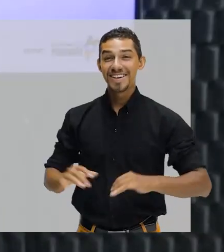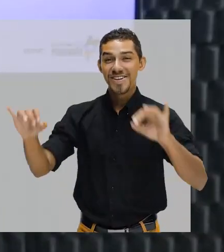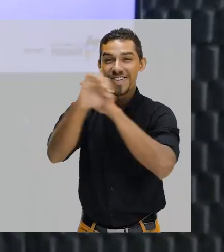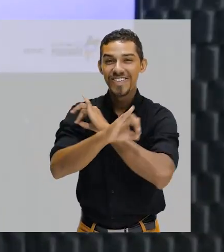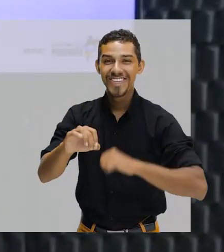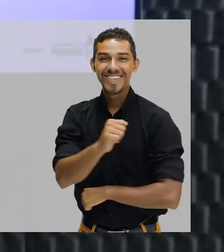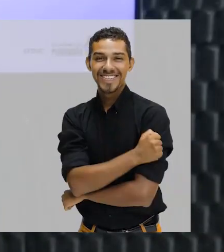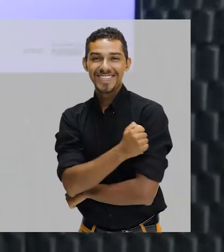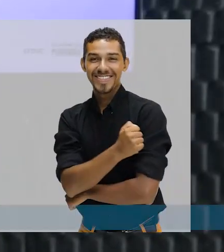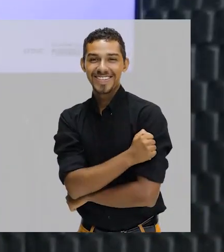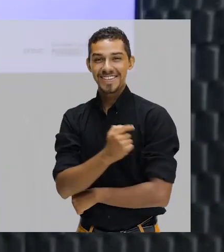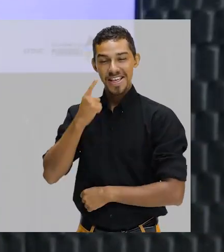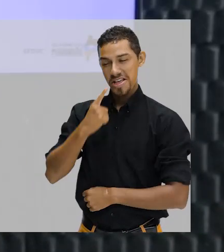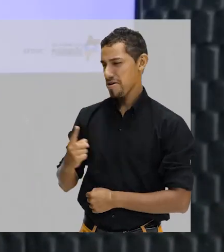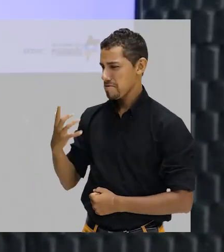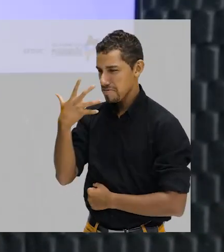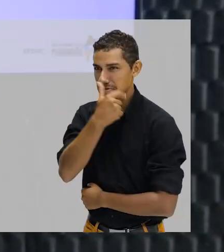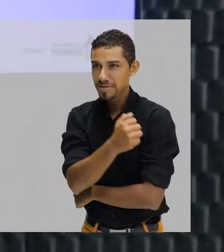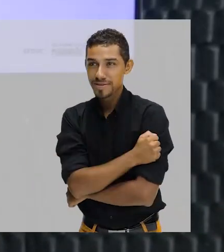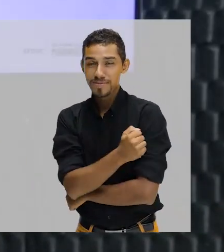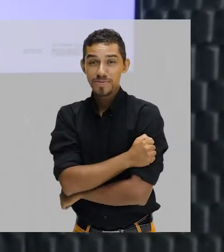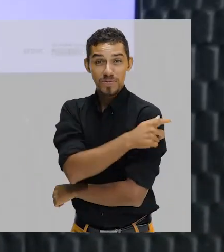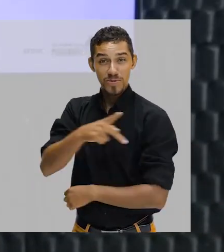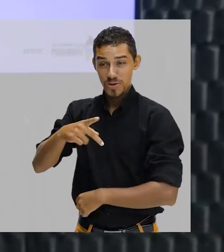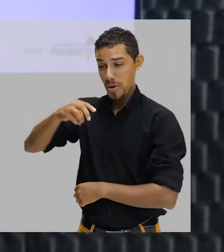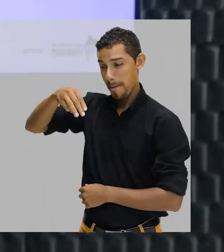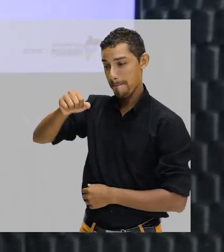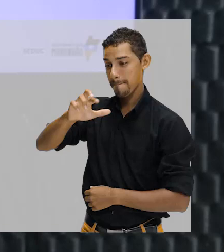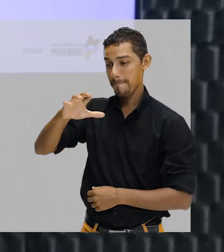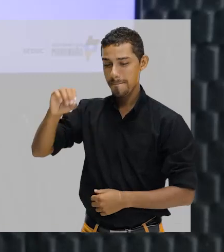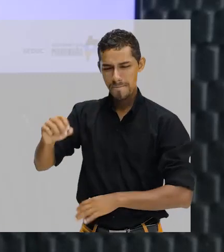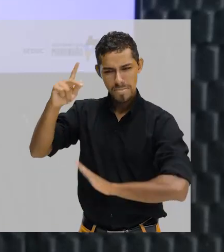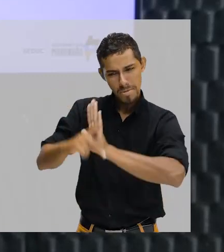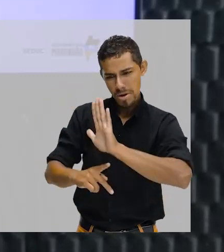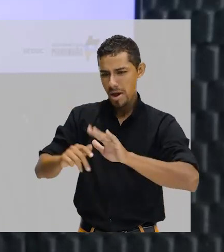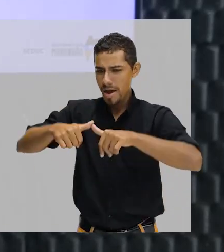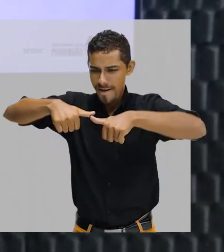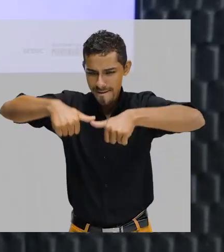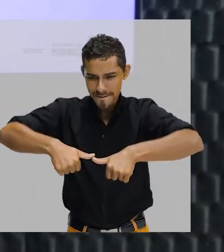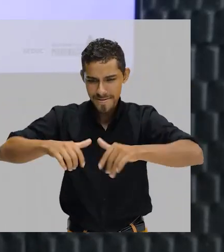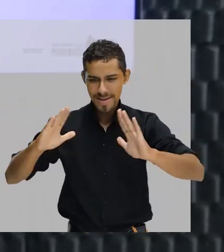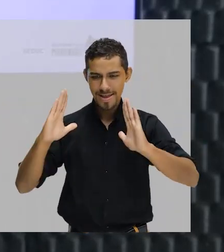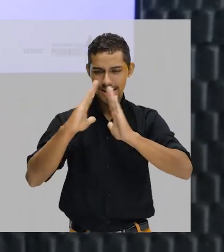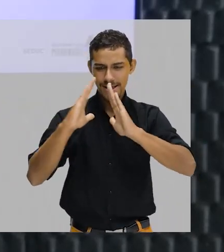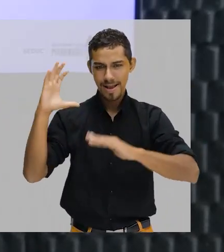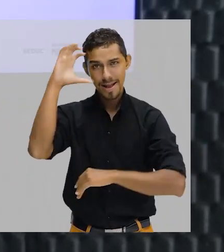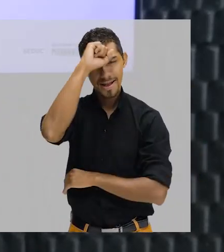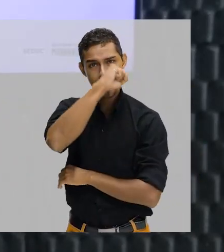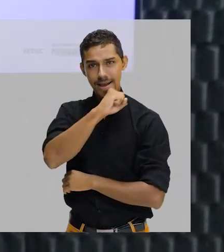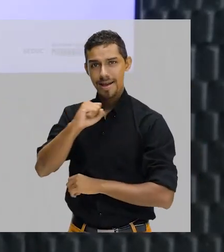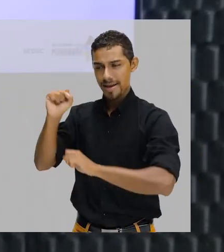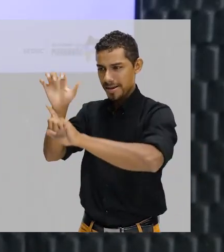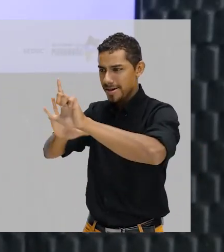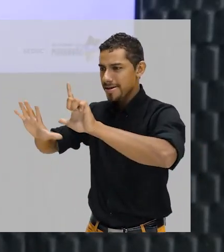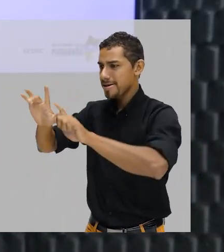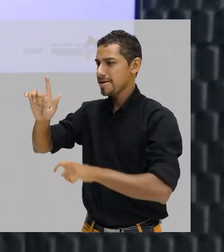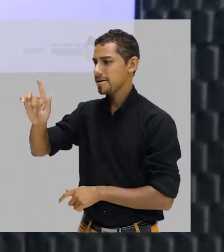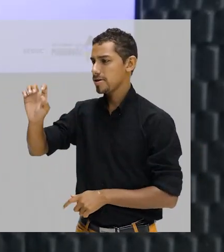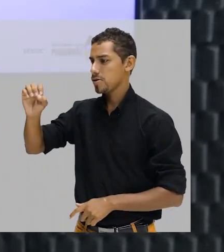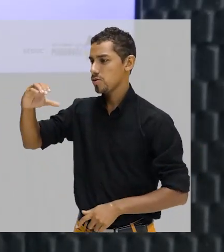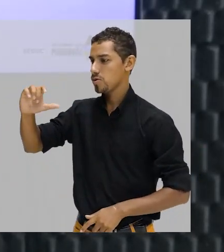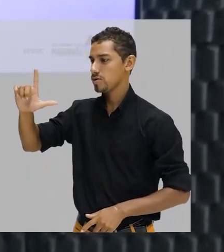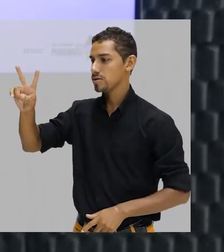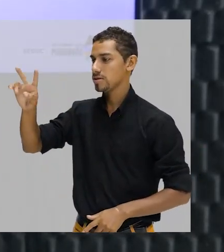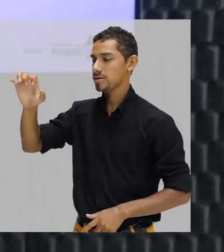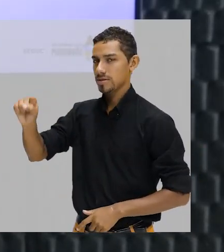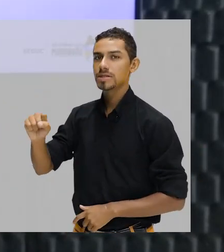Fala, galerinha bonita! Professor Marcos Cunha na área para o nosso projeto Fique em Casa Aprendendo da nossa plataforma Gonçalves Dias.